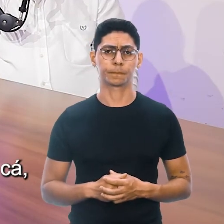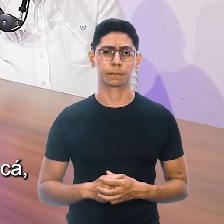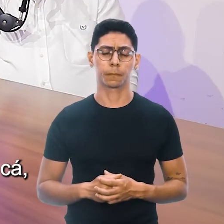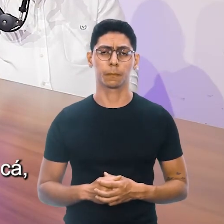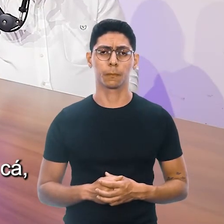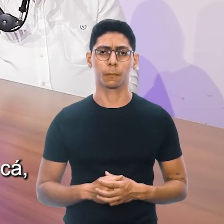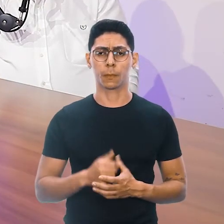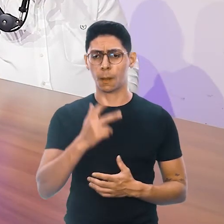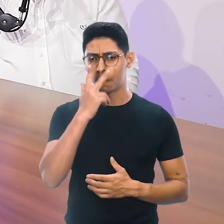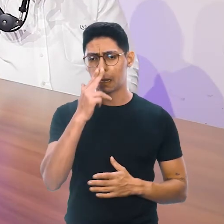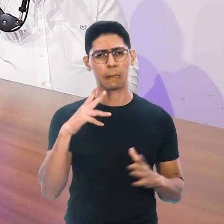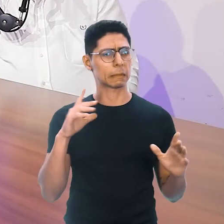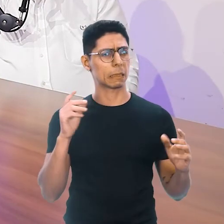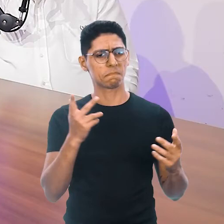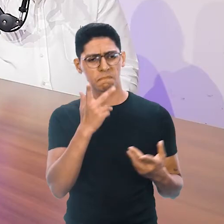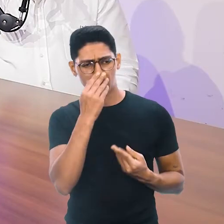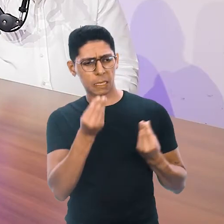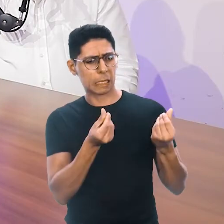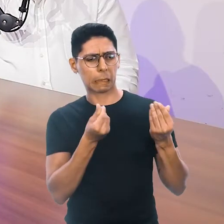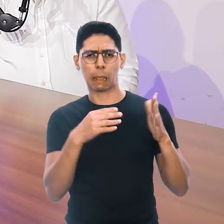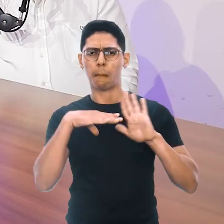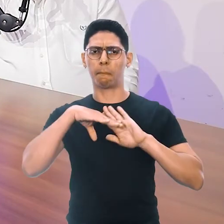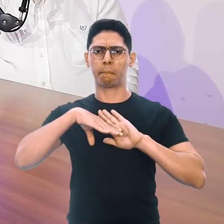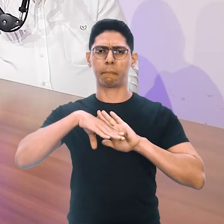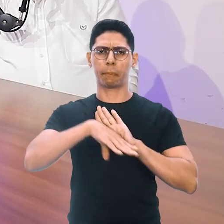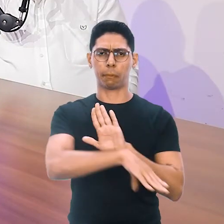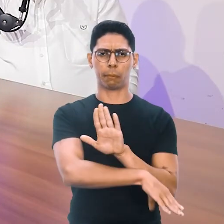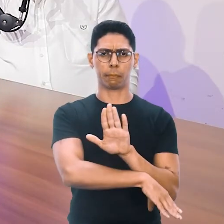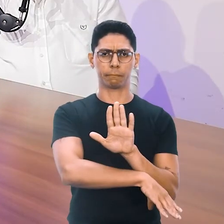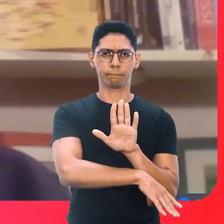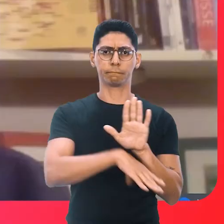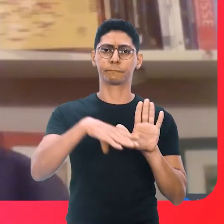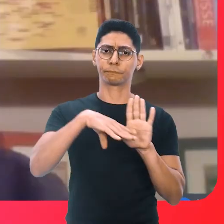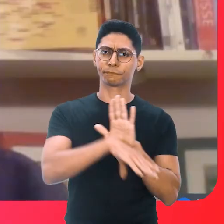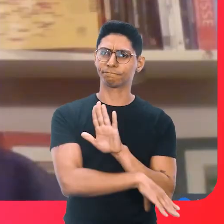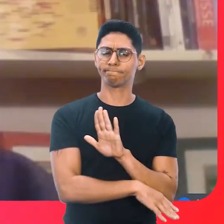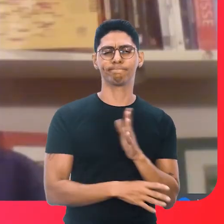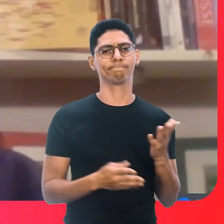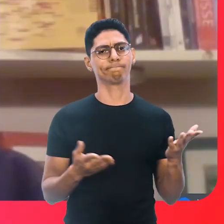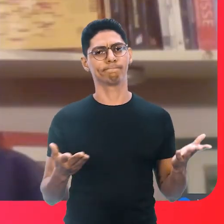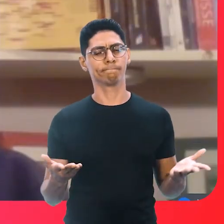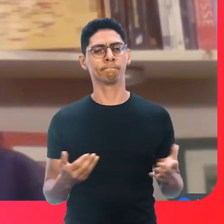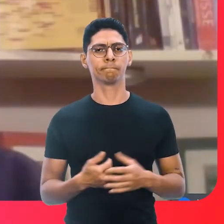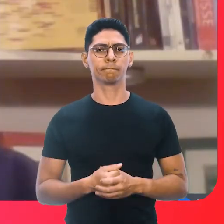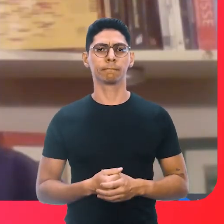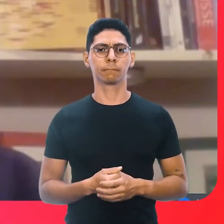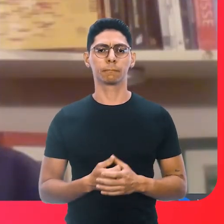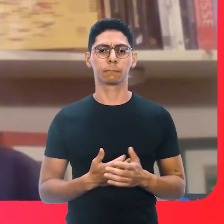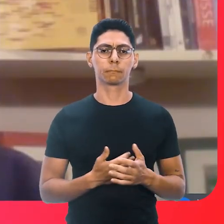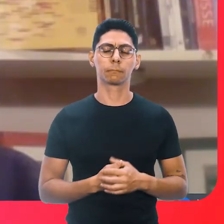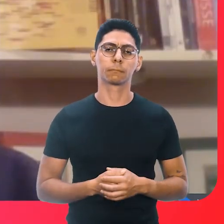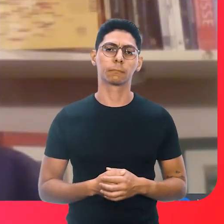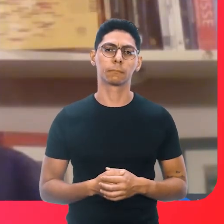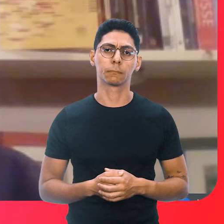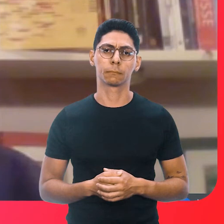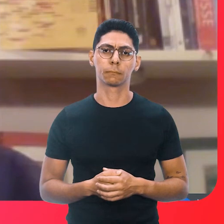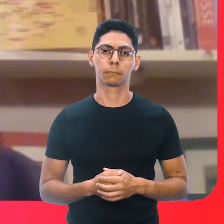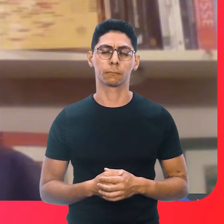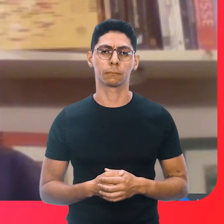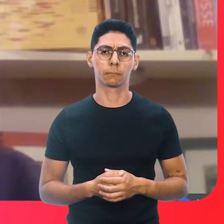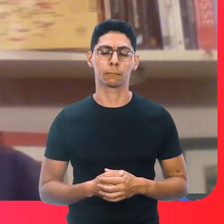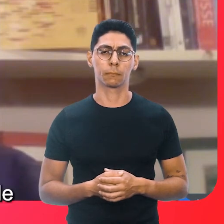cá, ladeira abaixo, a partir, inclusive, daquela famigerada e